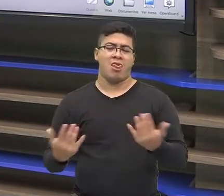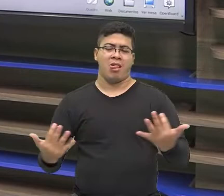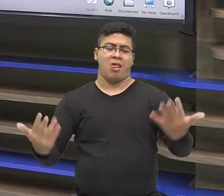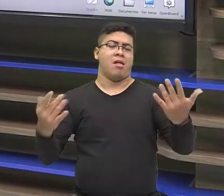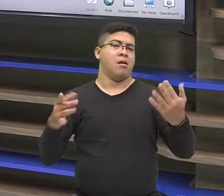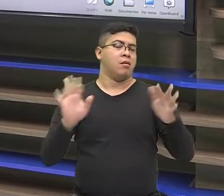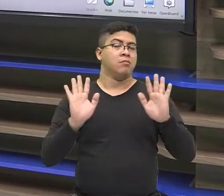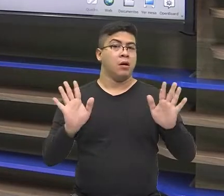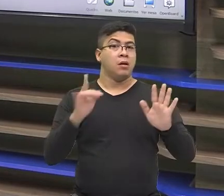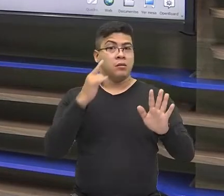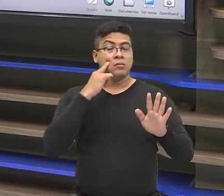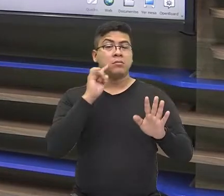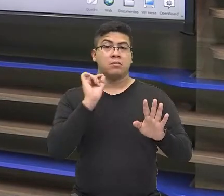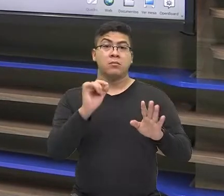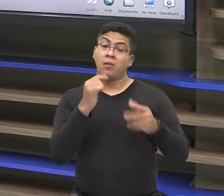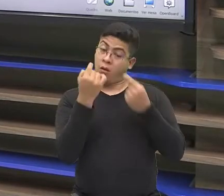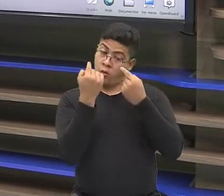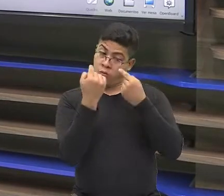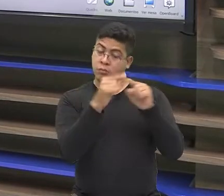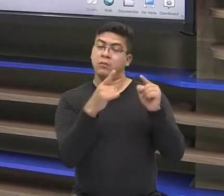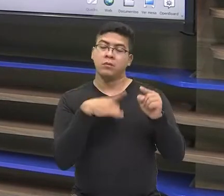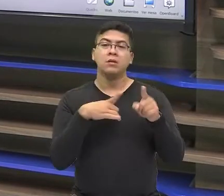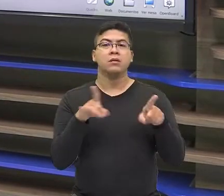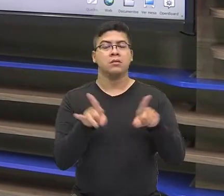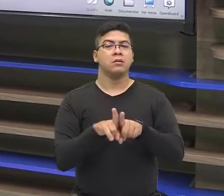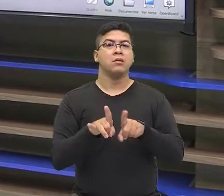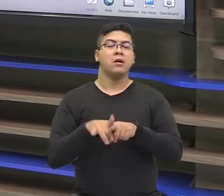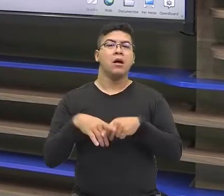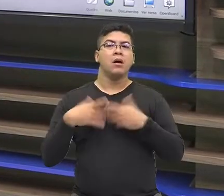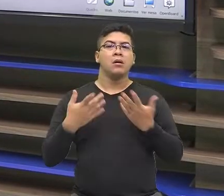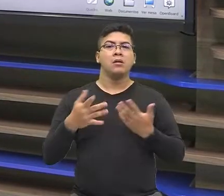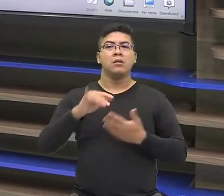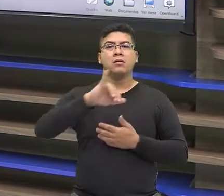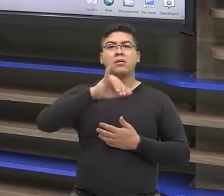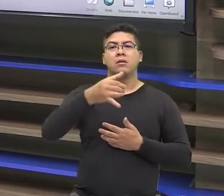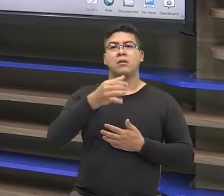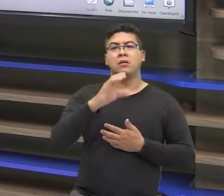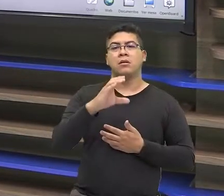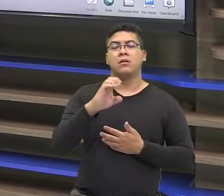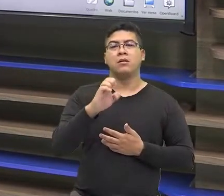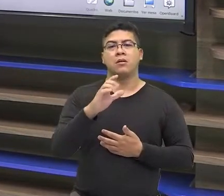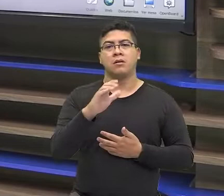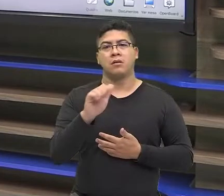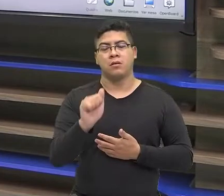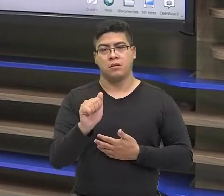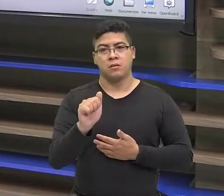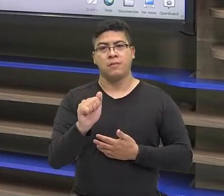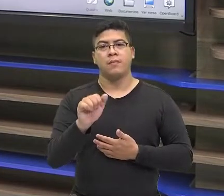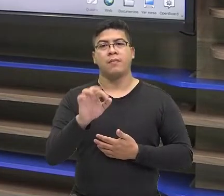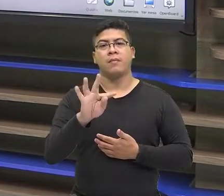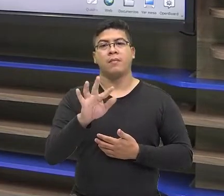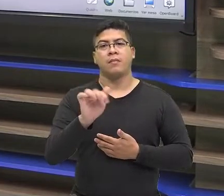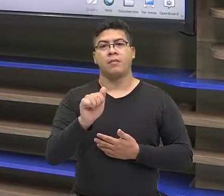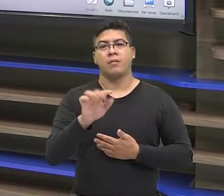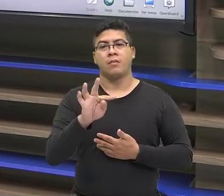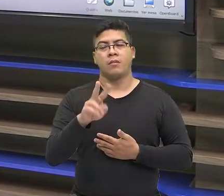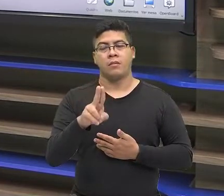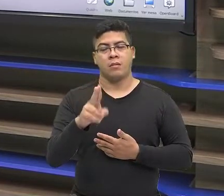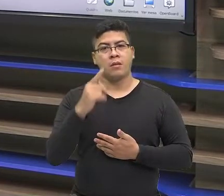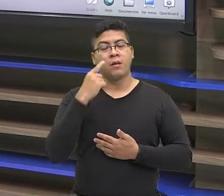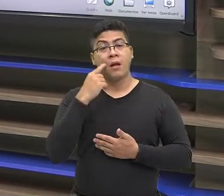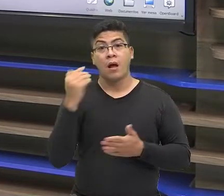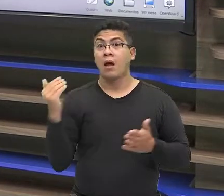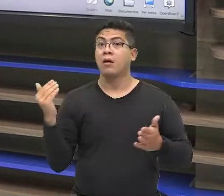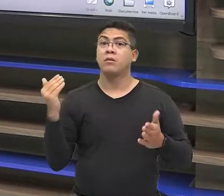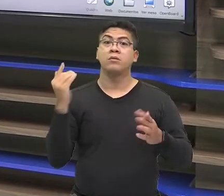Mas há uma crítica ali, ao final dessa história do Jeca Tatu, o Jeca Tatu, ele descobre que ele